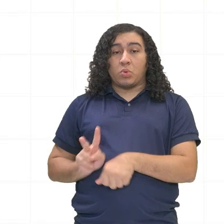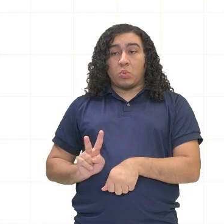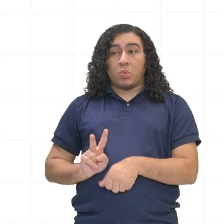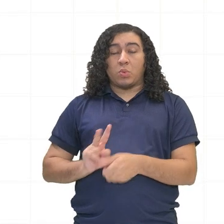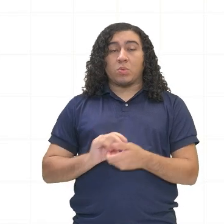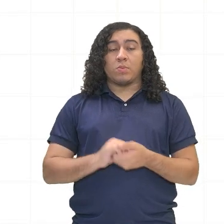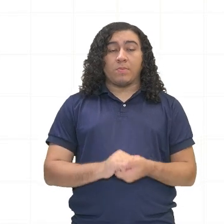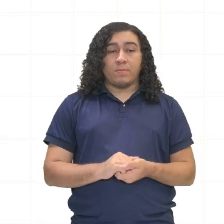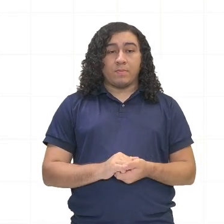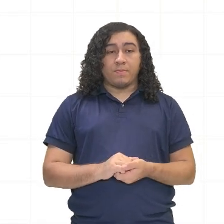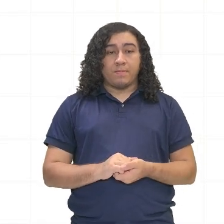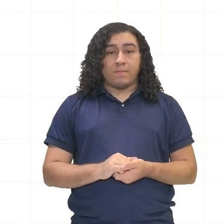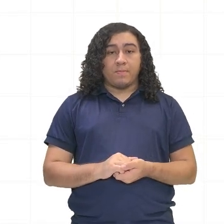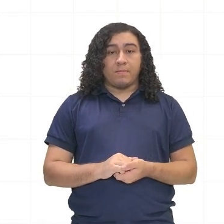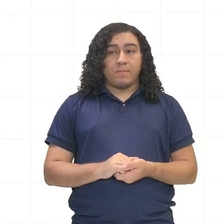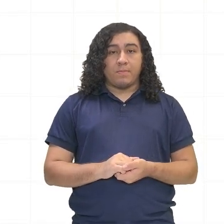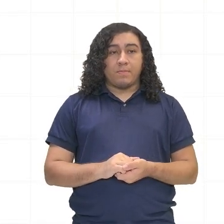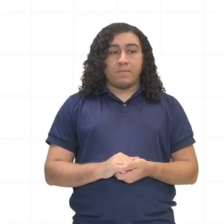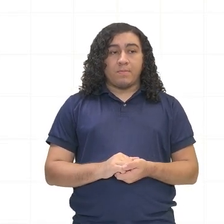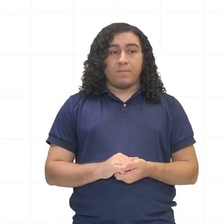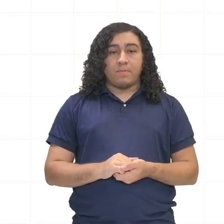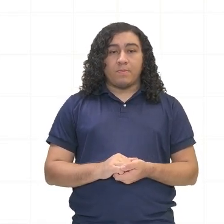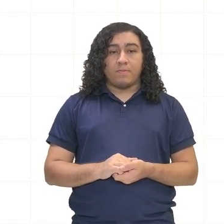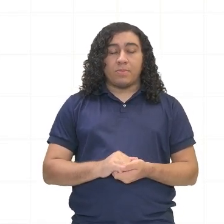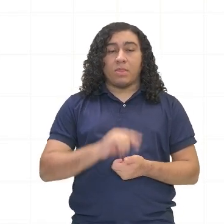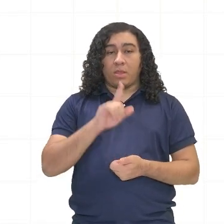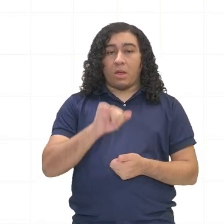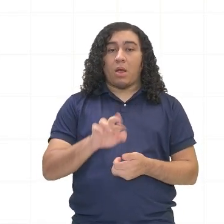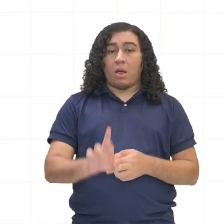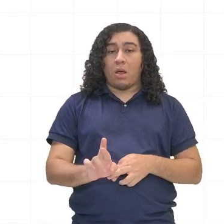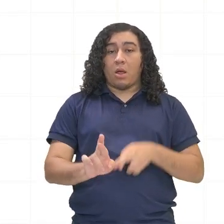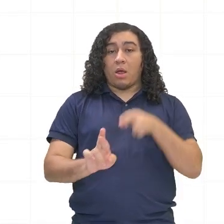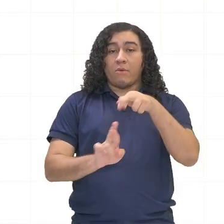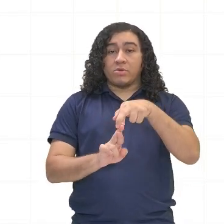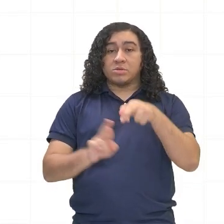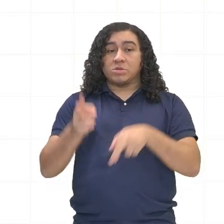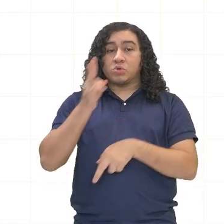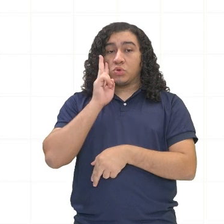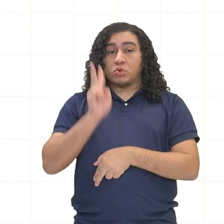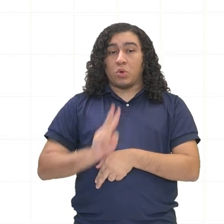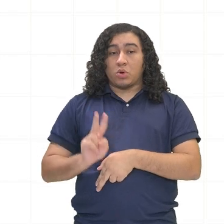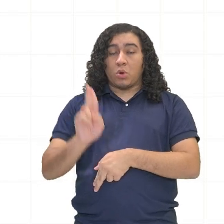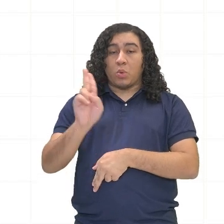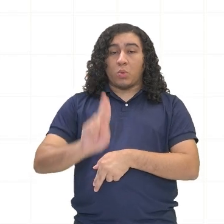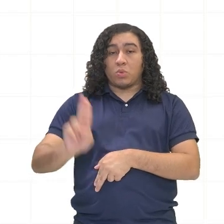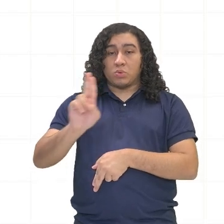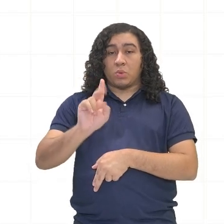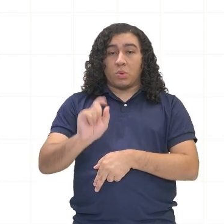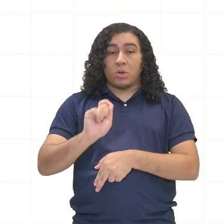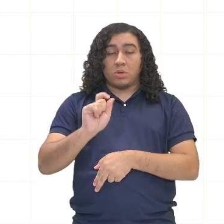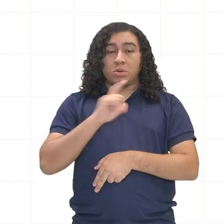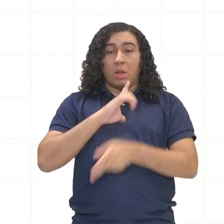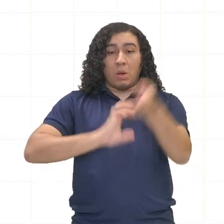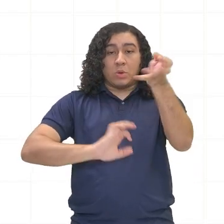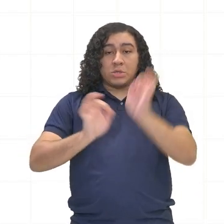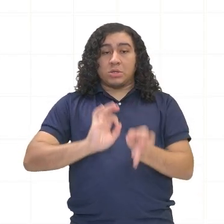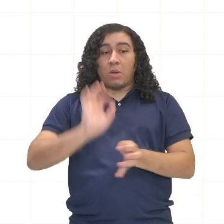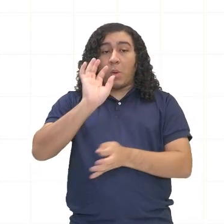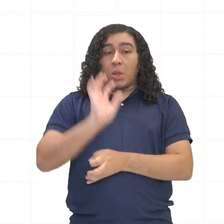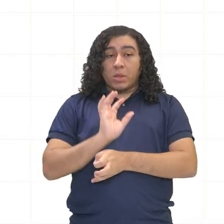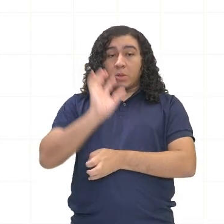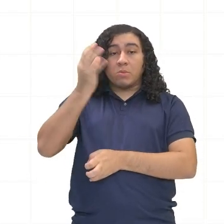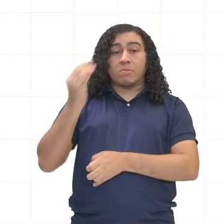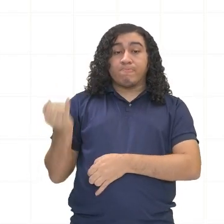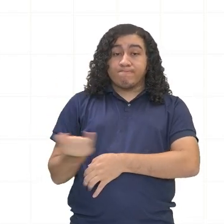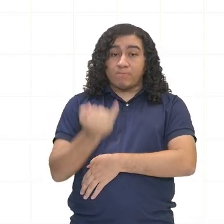Então, o tempo histórico são as referências históricas utilizadas usadas para organizar os